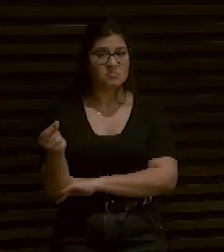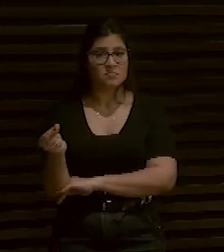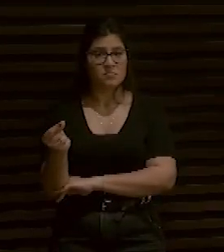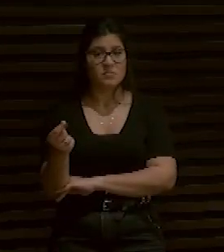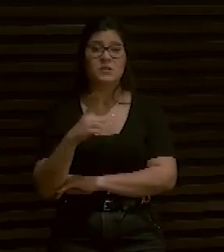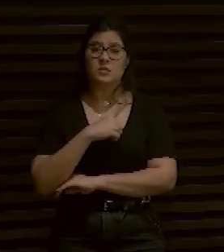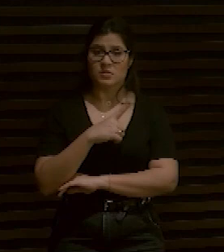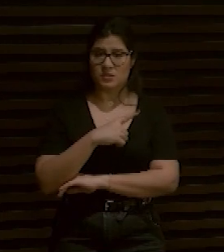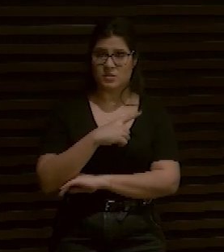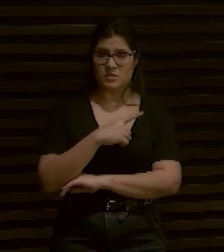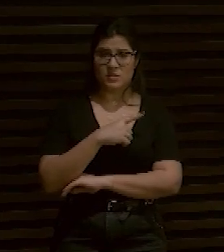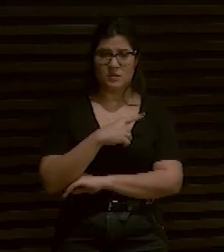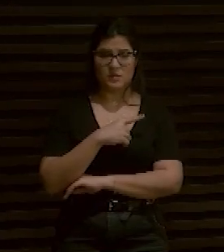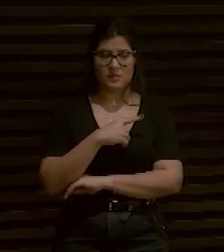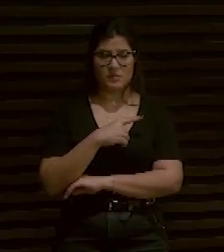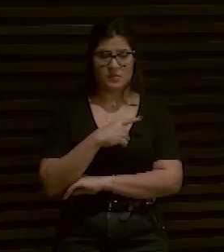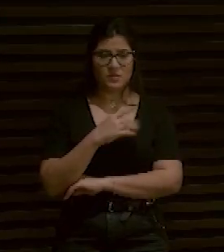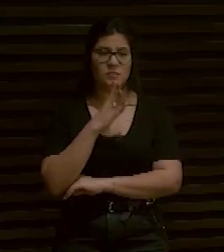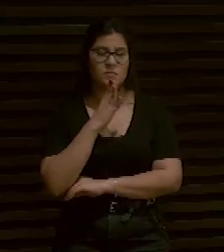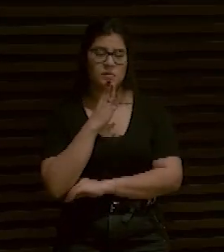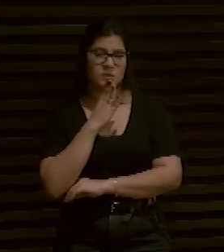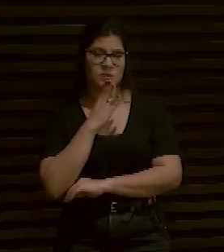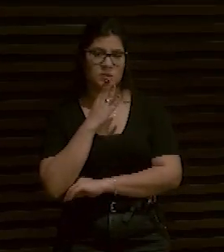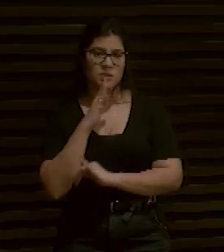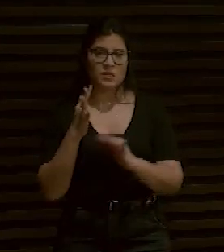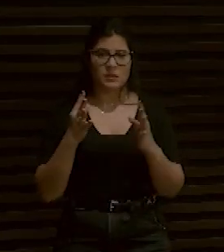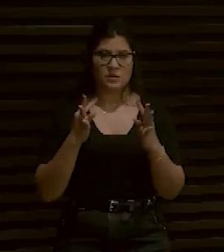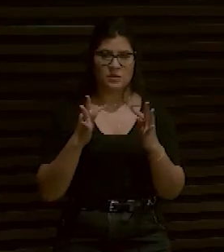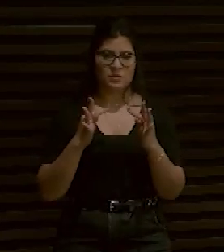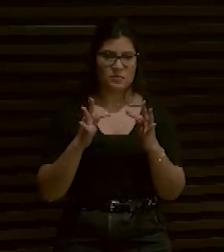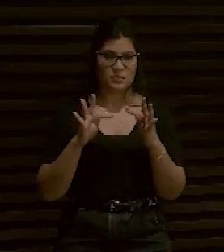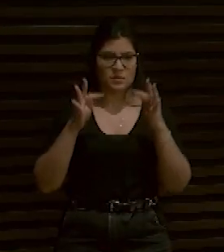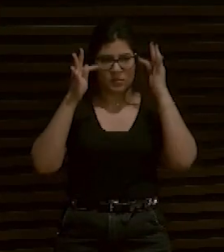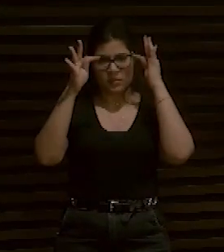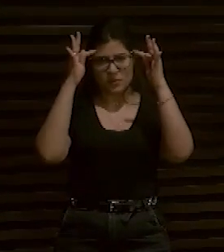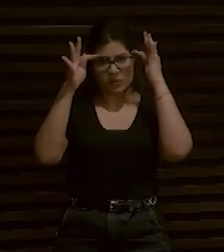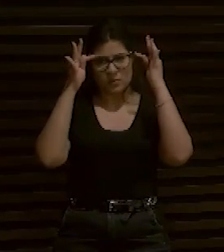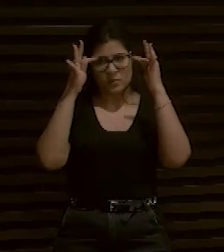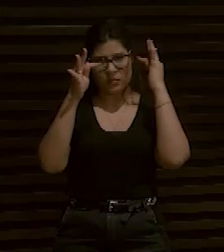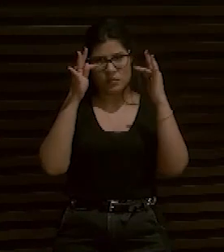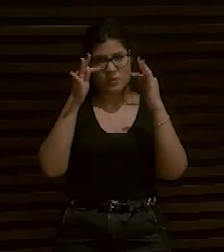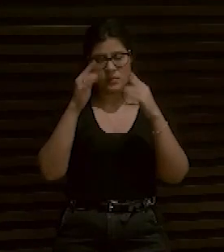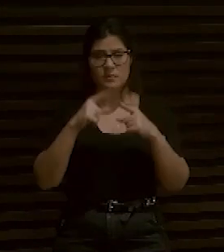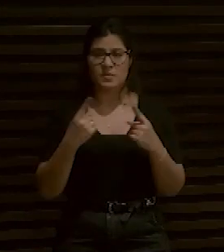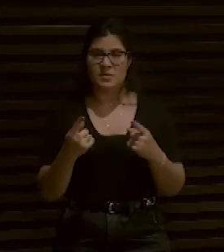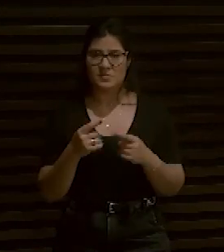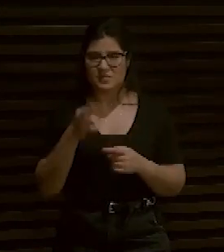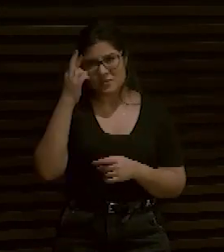Ele tinha ortodoxia, ele tinha boa teologia, mas quando Jesus desafiou ele para a ortopraxia,